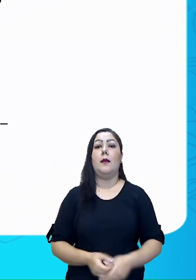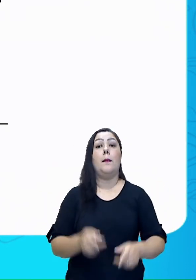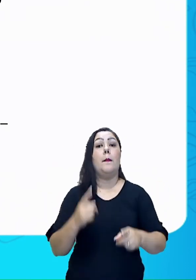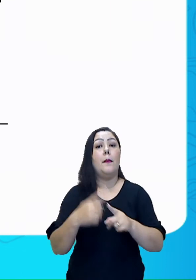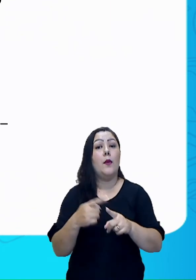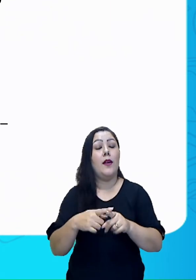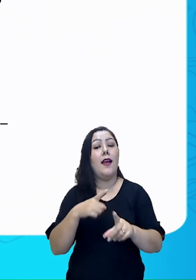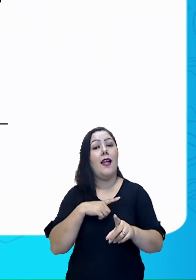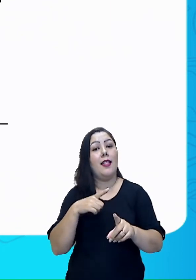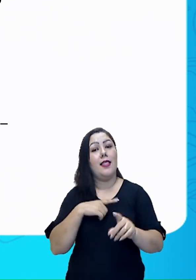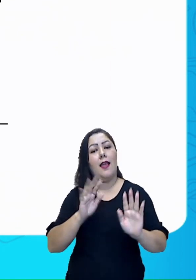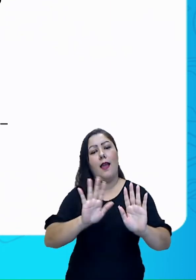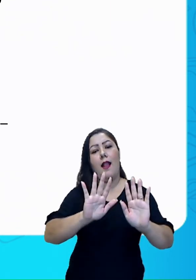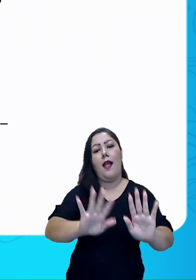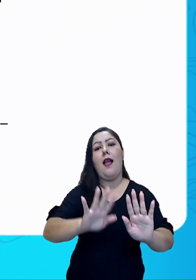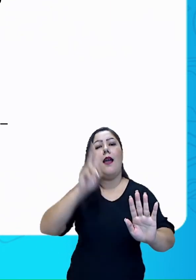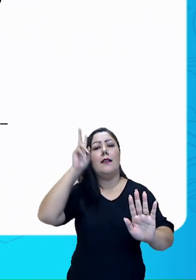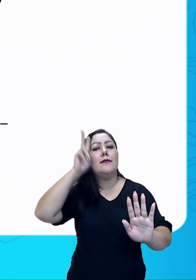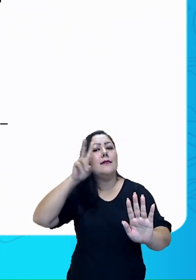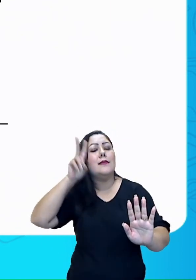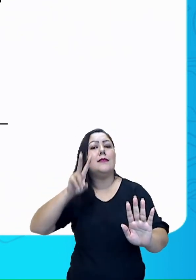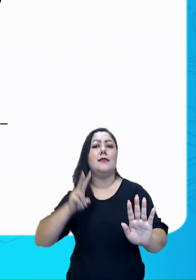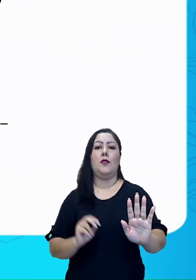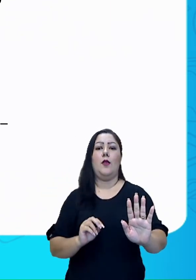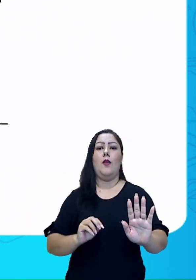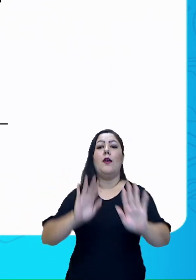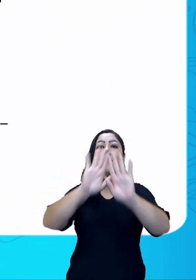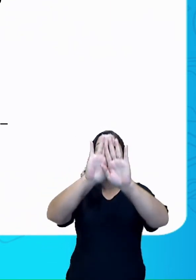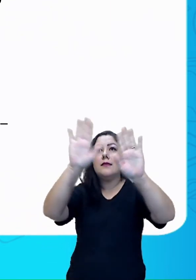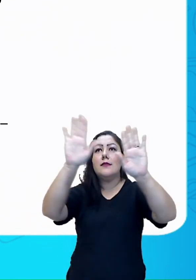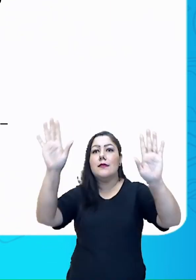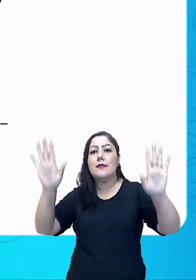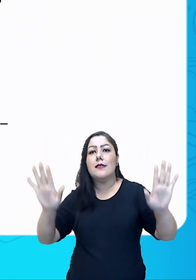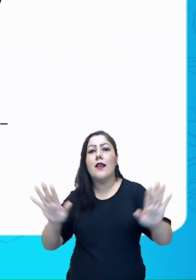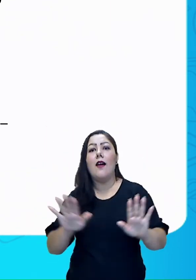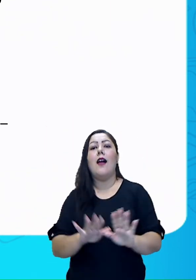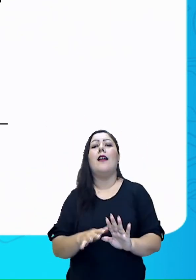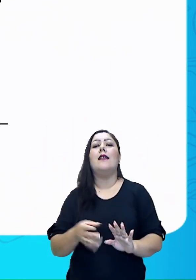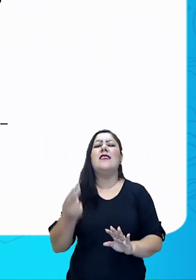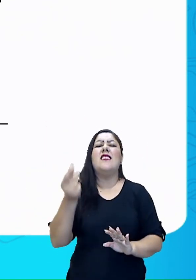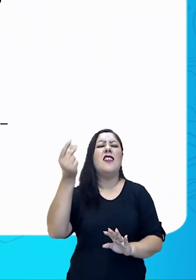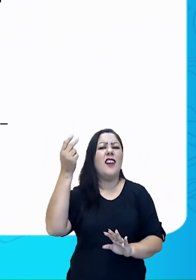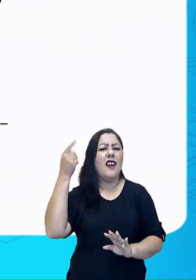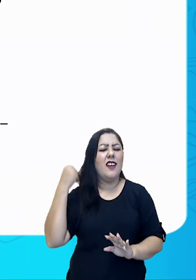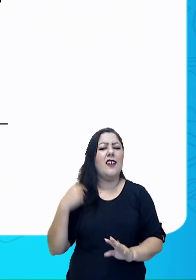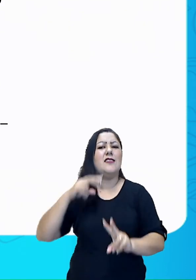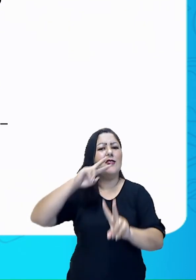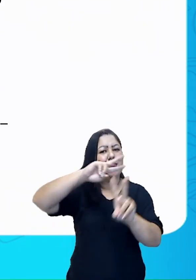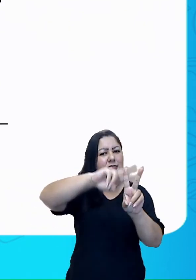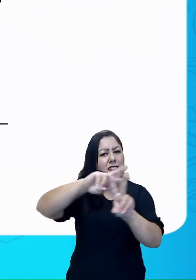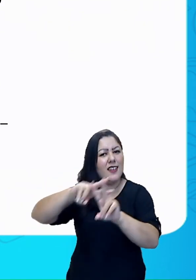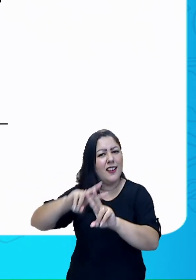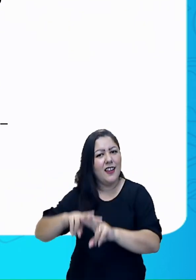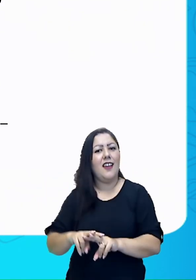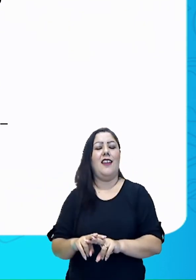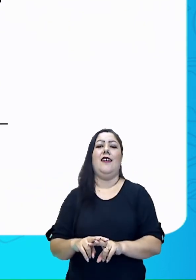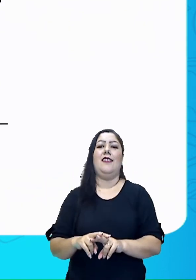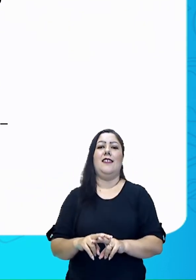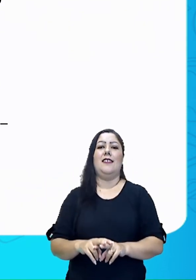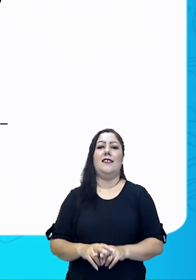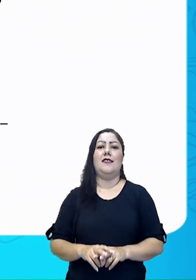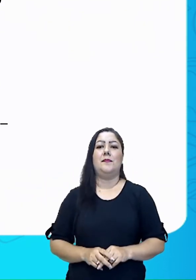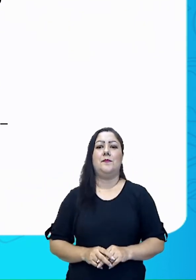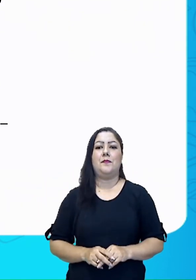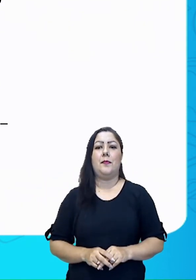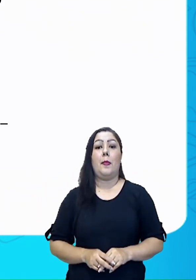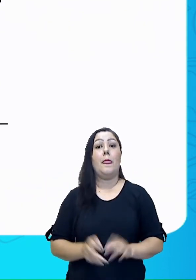da nossa história. Aí nós temos a fachada da antiga cadeia pública. Hoje nós temos o quê?